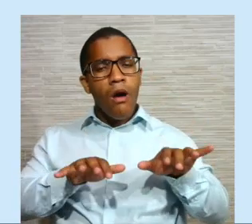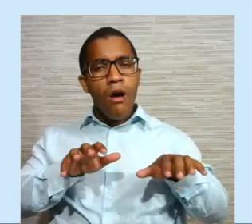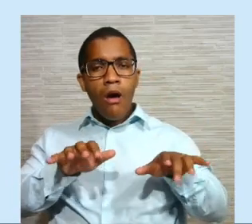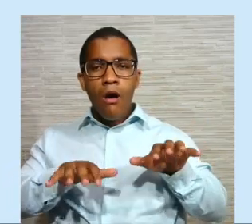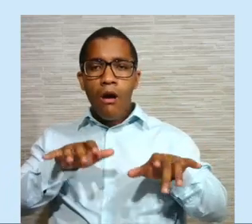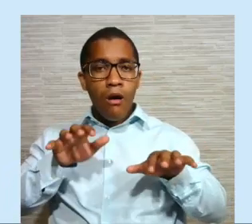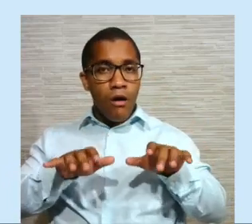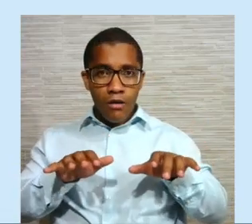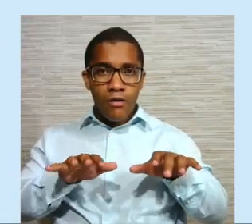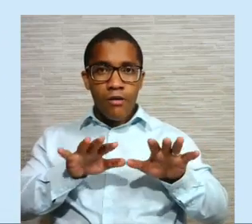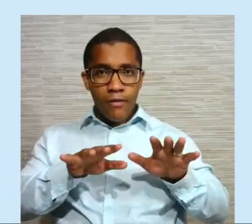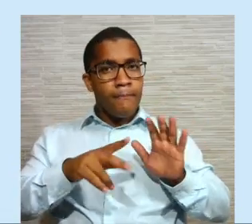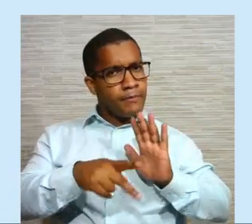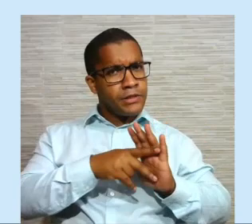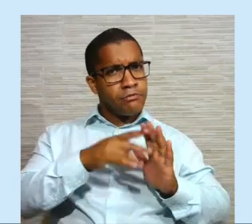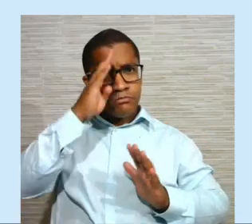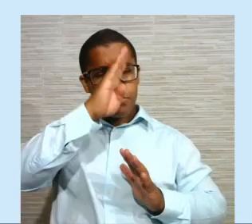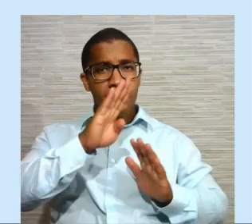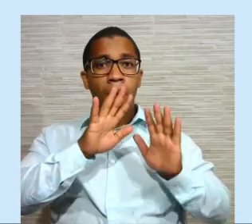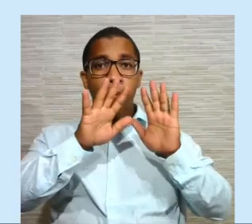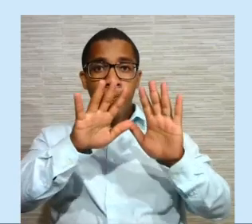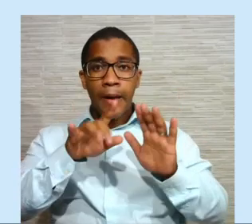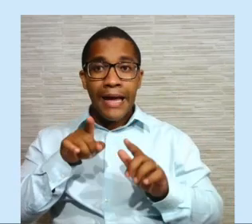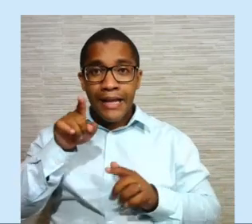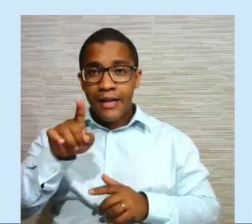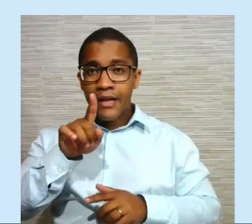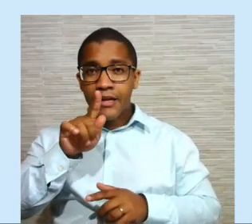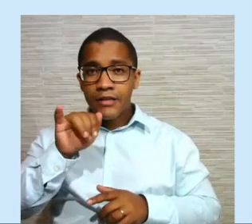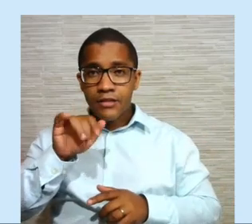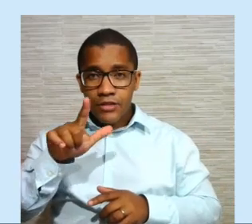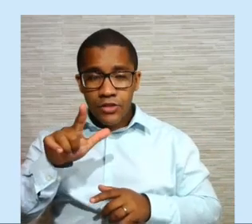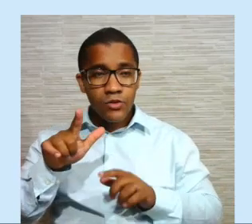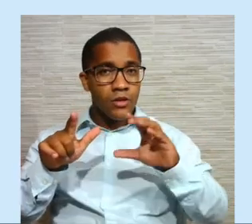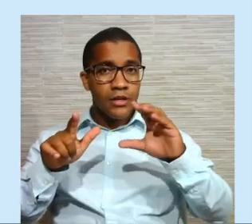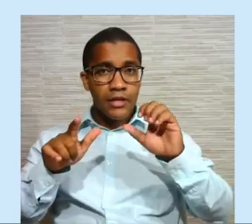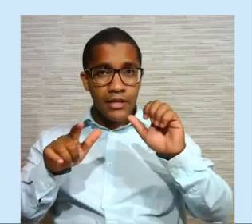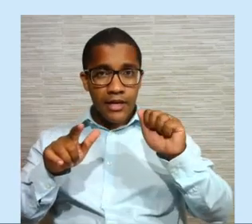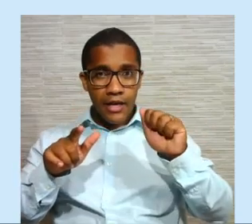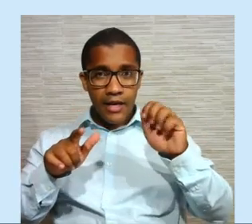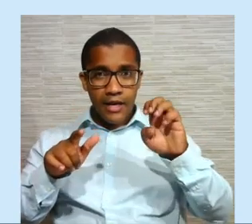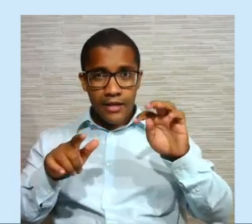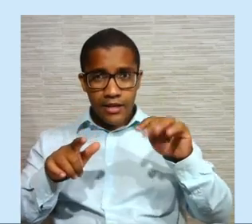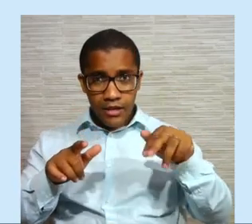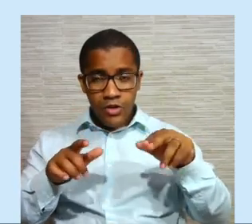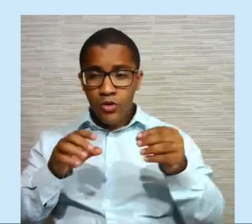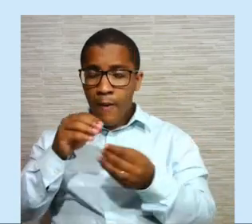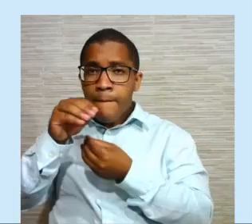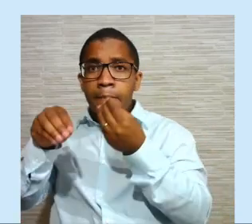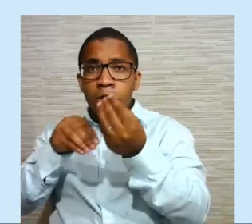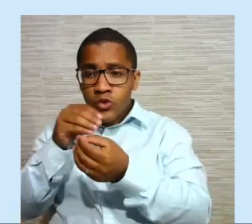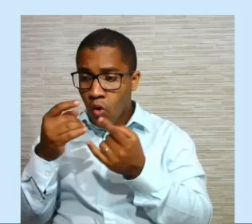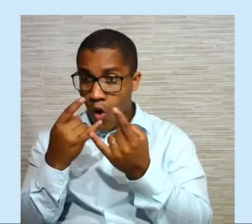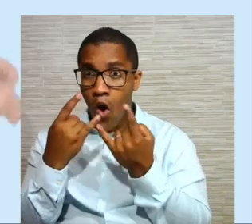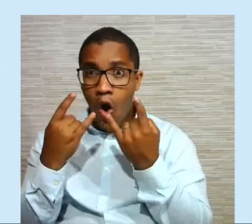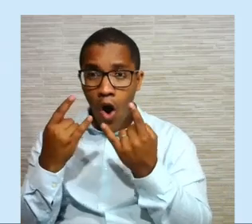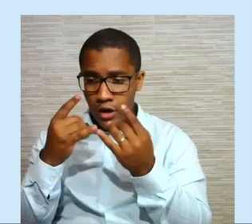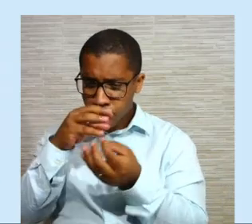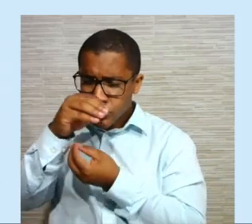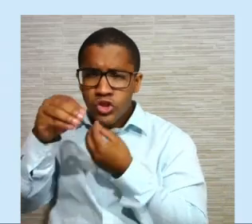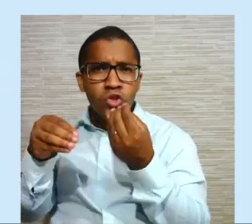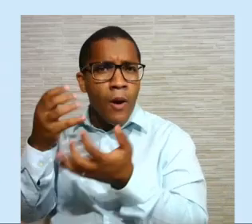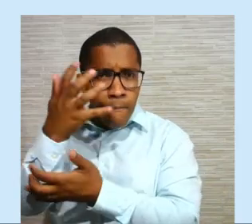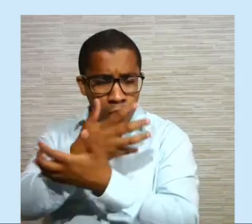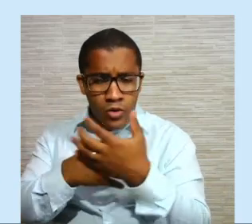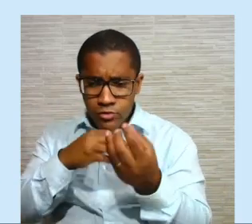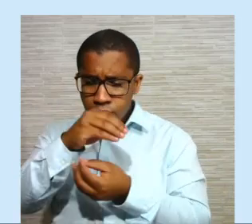então da música autêntica brasileira. Então, quando Gil e Caetano também, eles misturam elementos do rock, né, na música